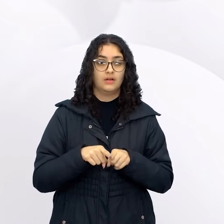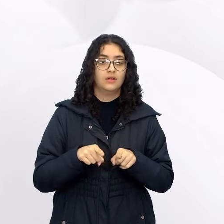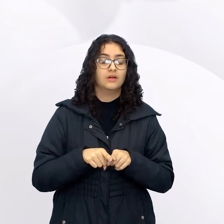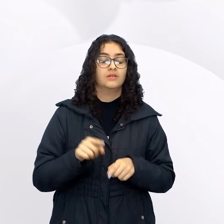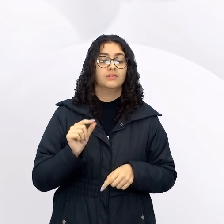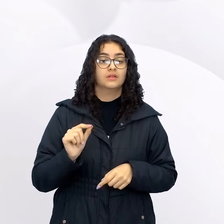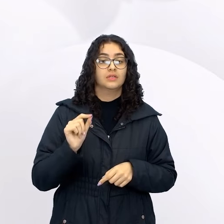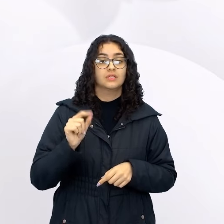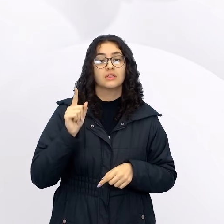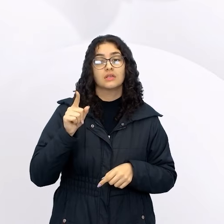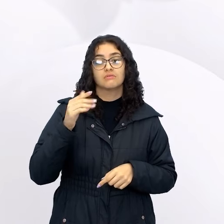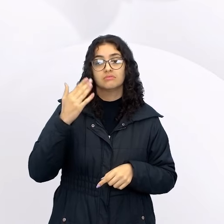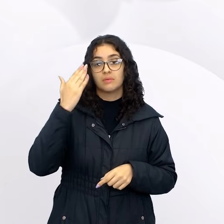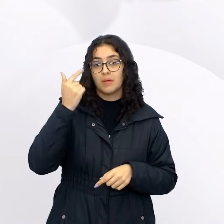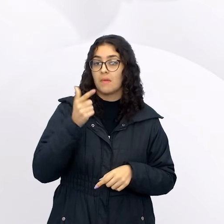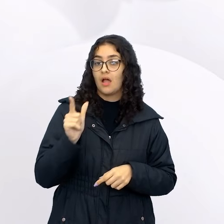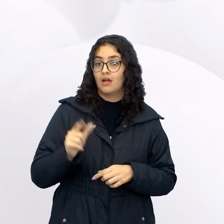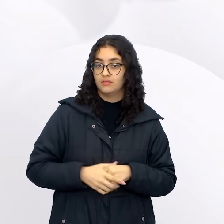para saber mais.